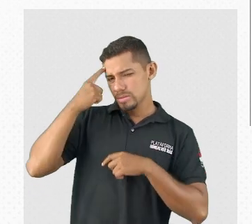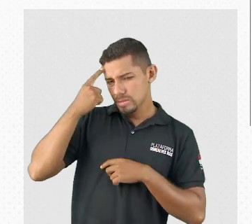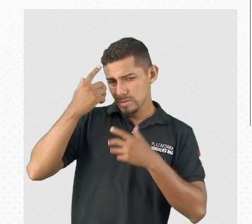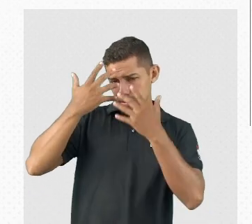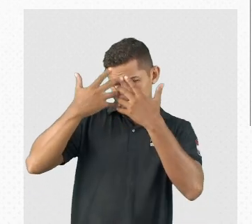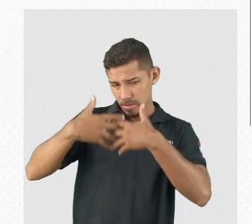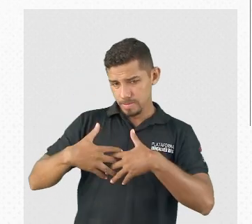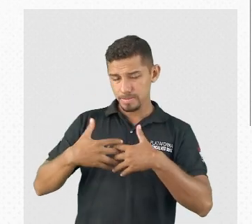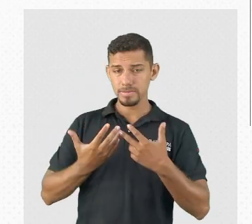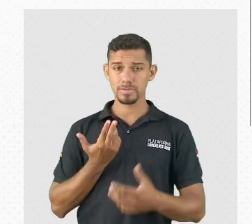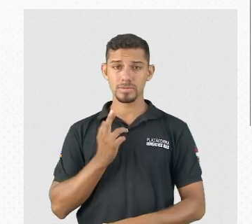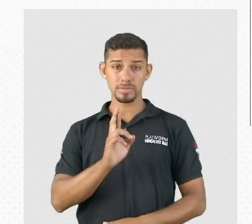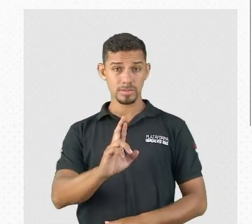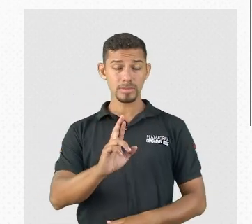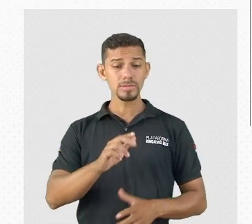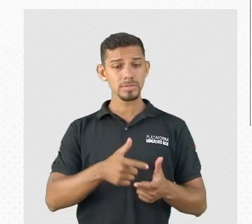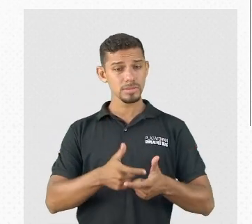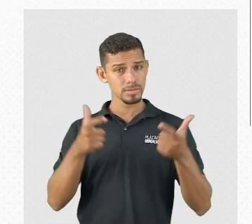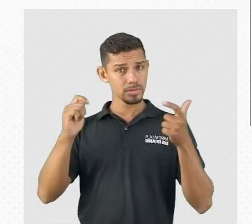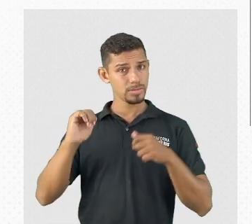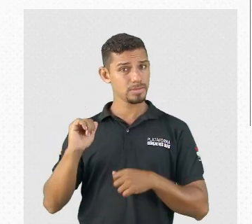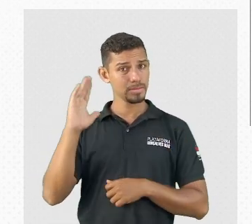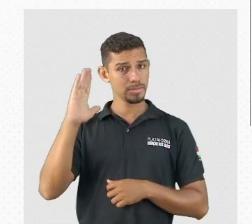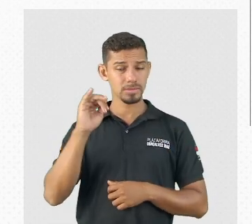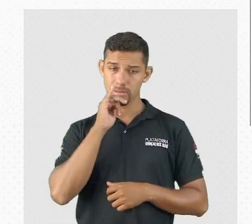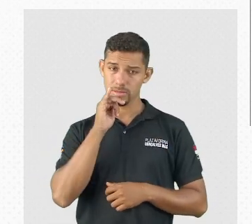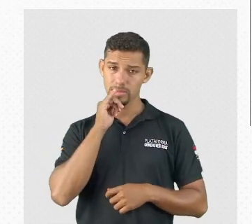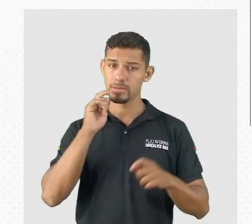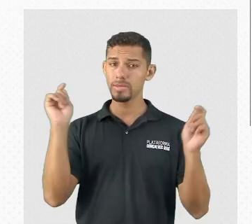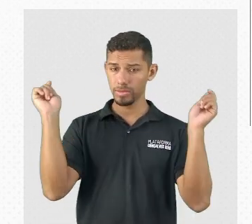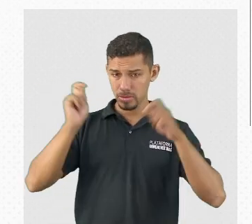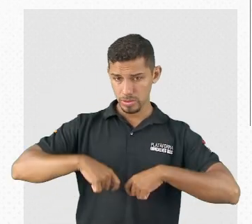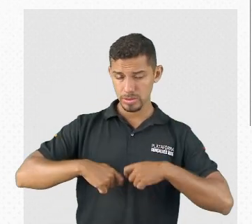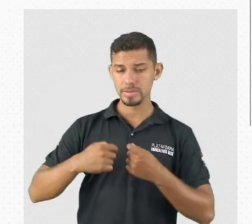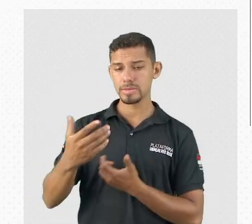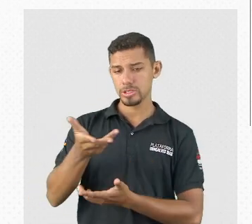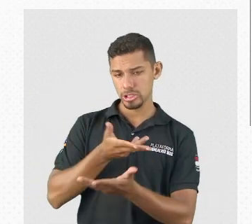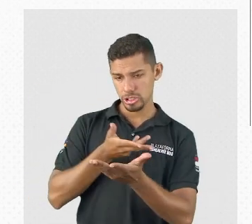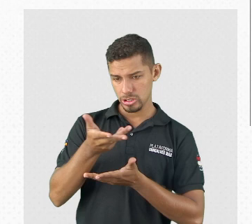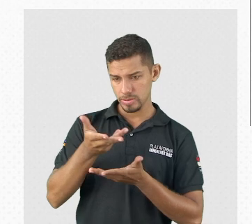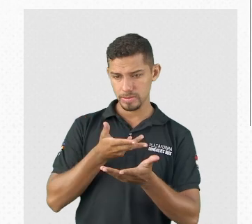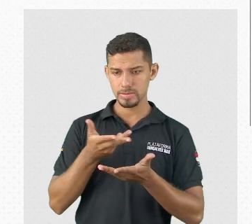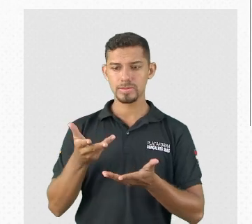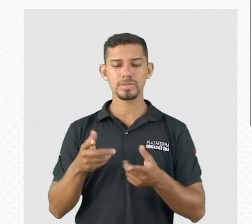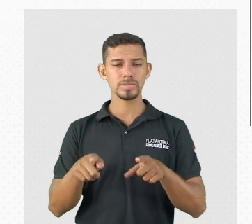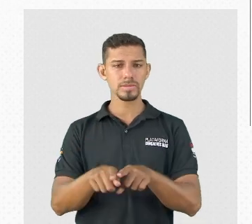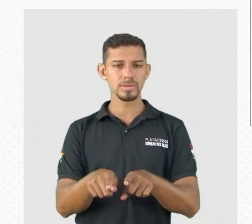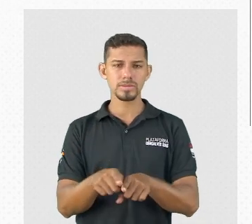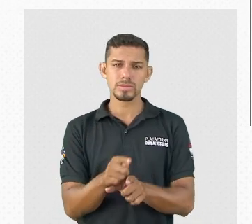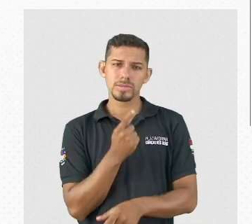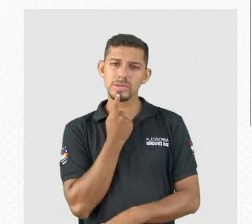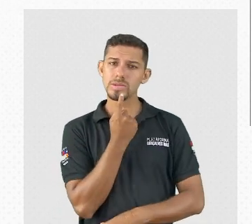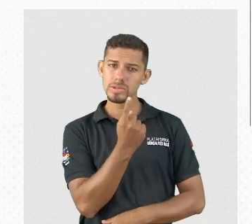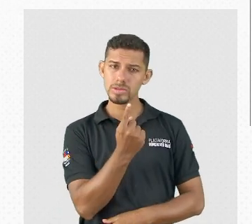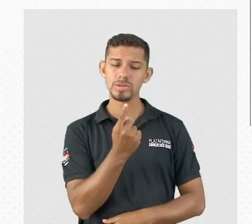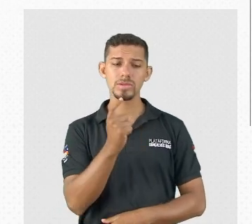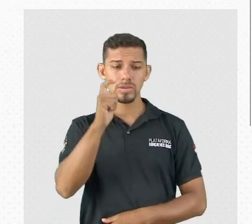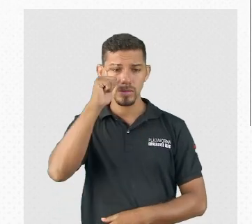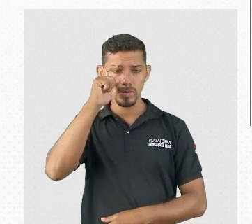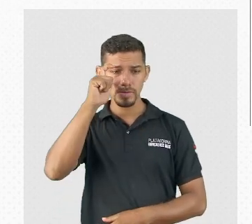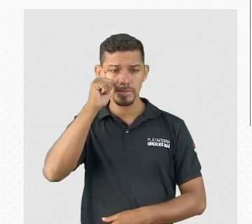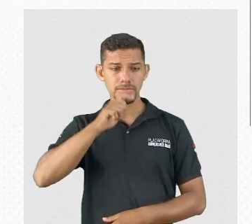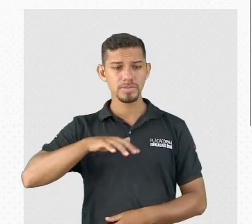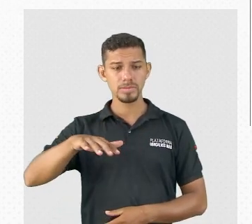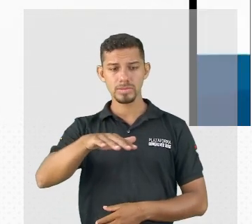uma representatividade maior traz mais possibilidade de diálogo e mais proximidade com os